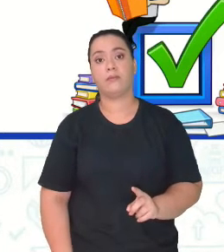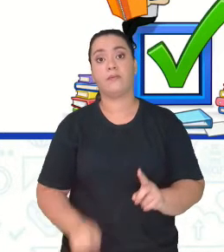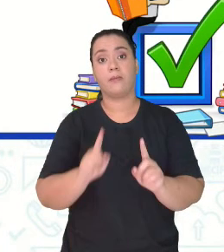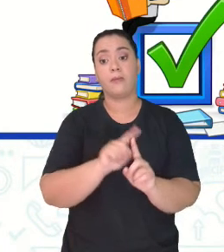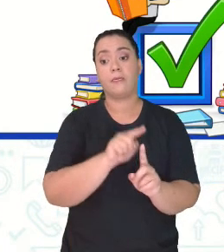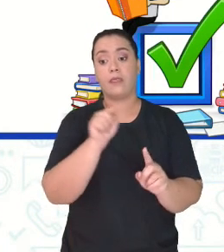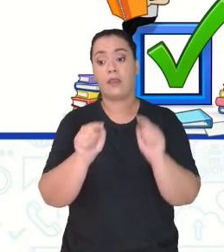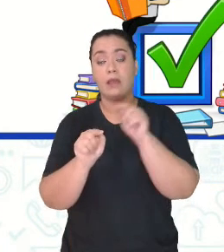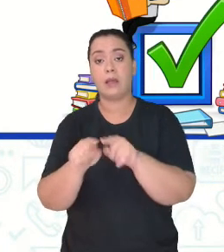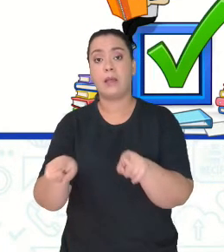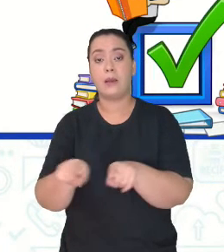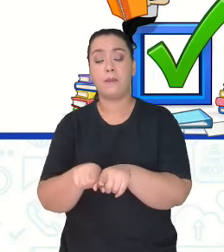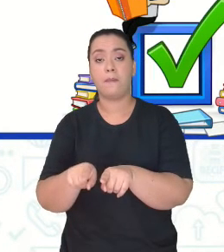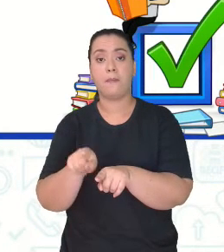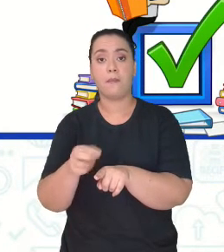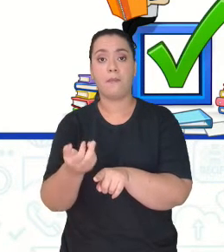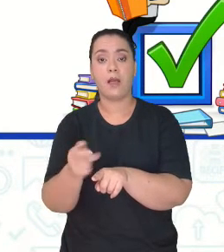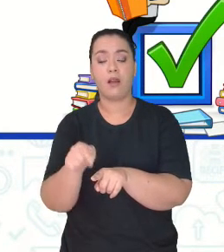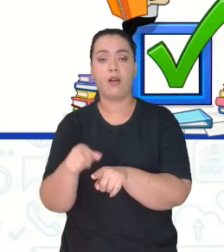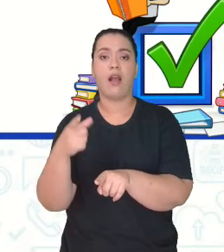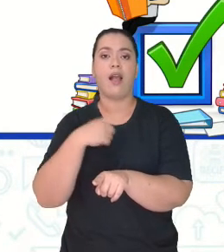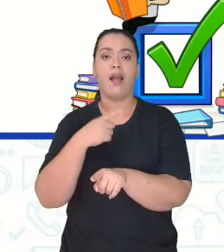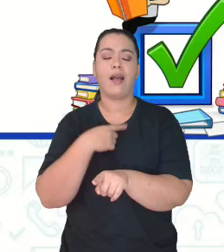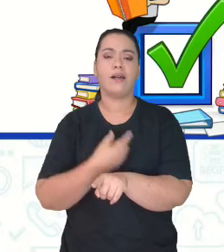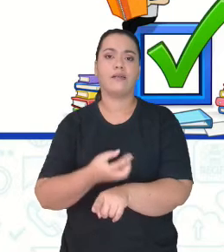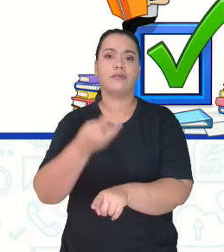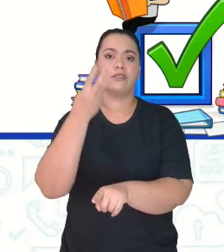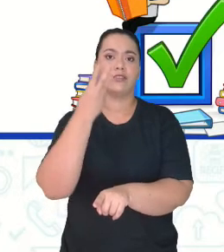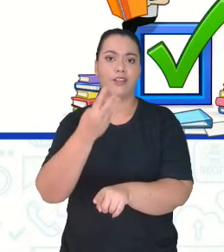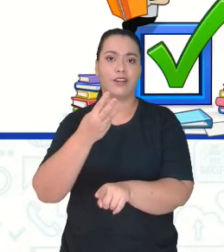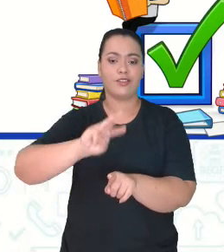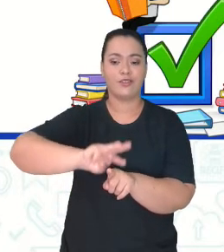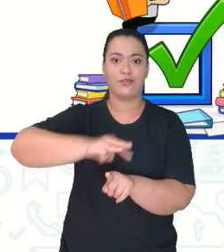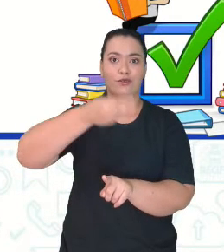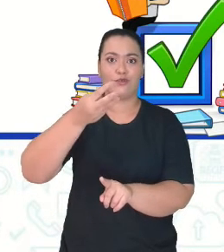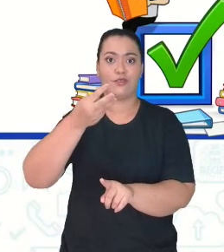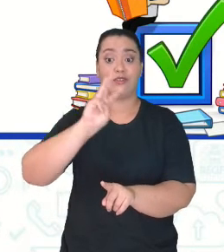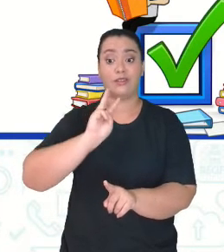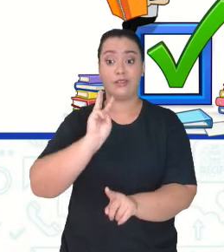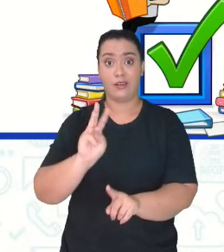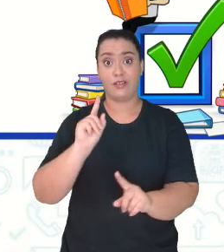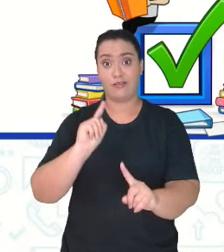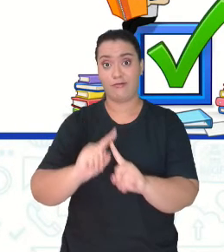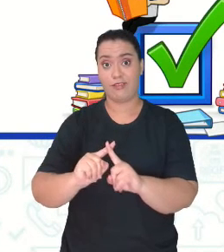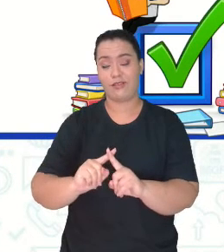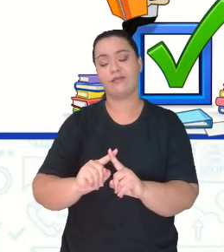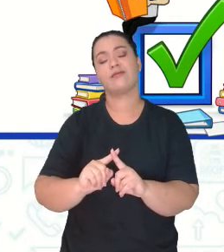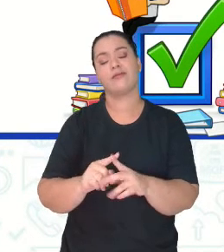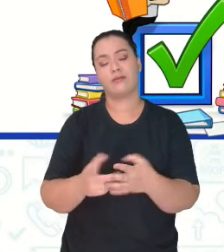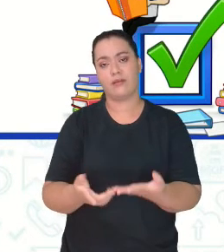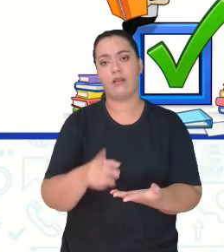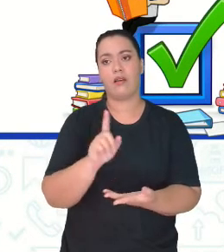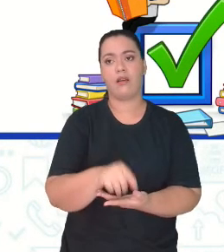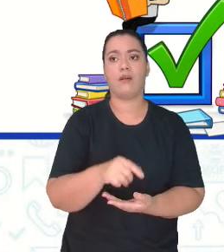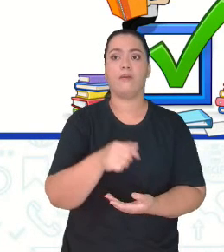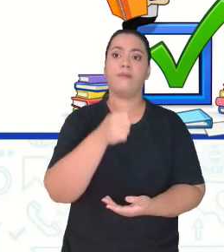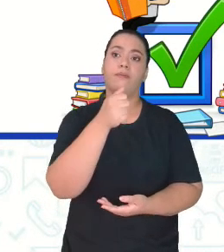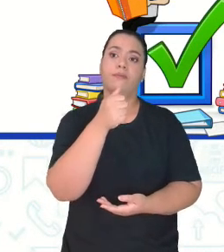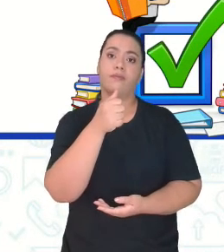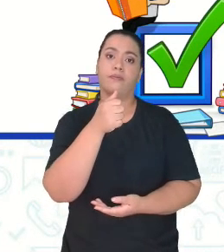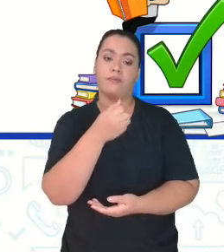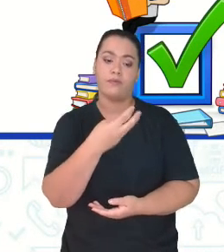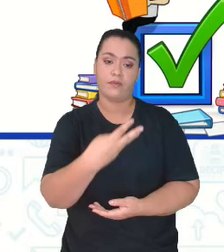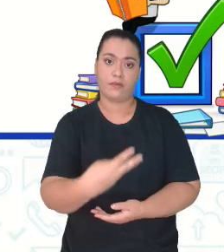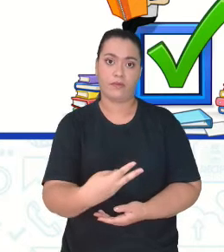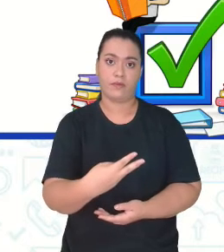13. E o seu irmão tem 3 partes, tá? Dessas 4. Então a gente precisa fazer o quê? Pegar